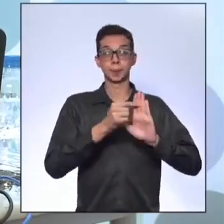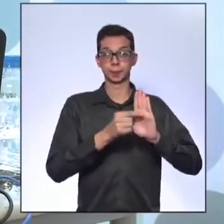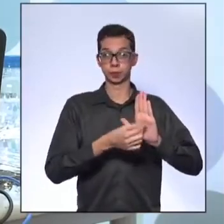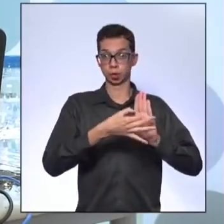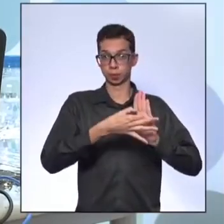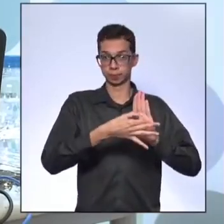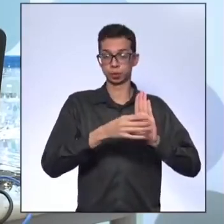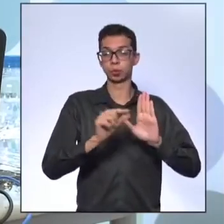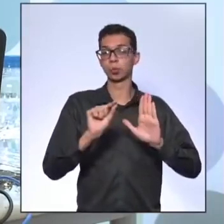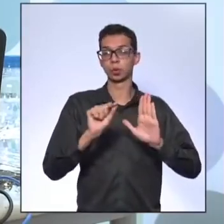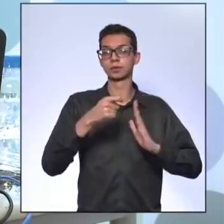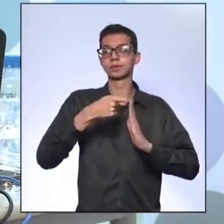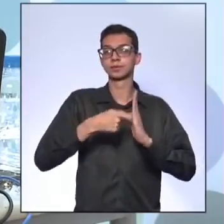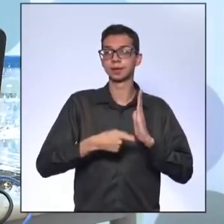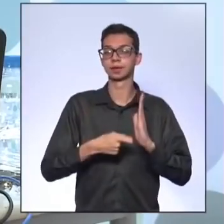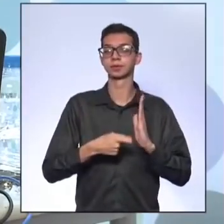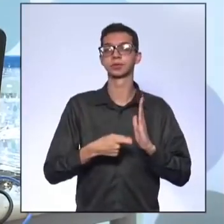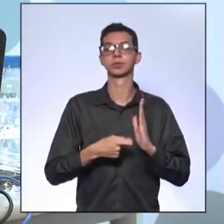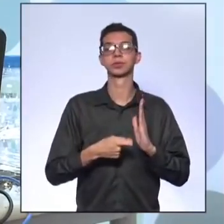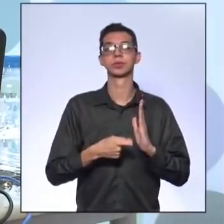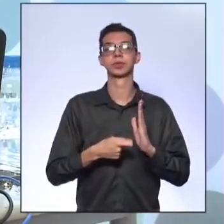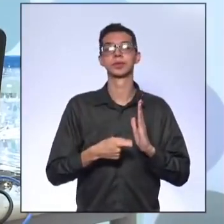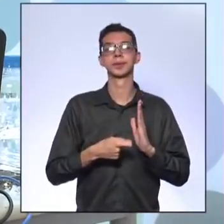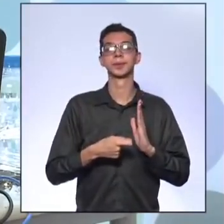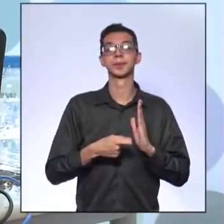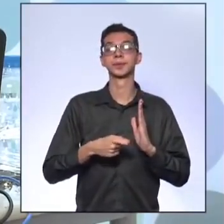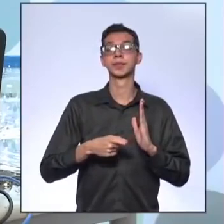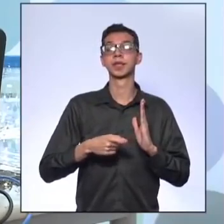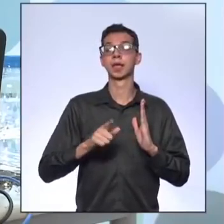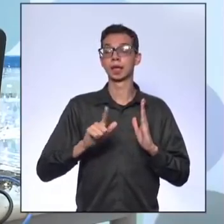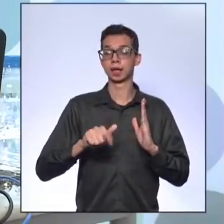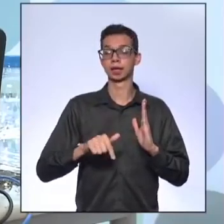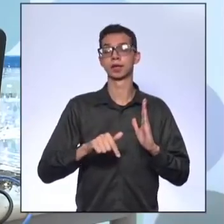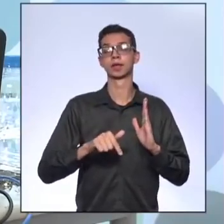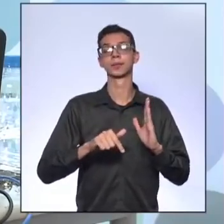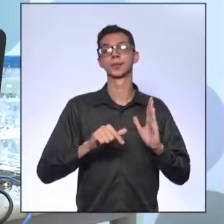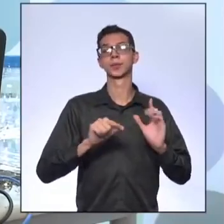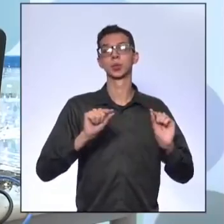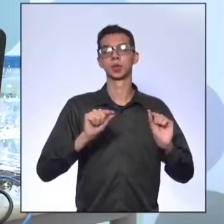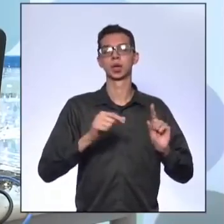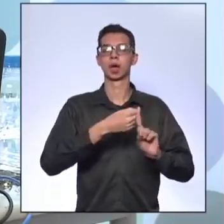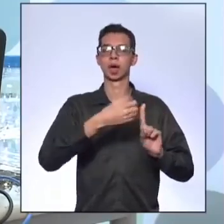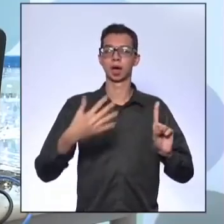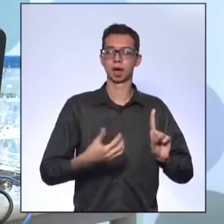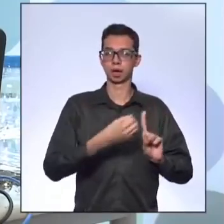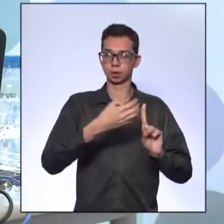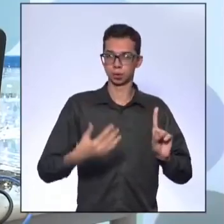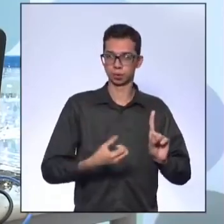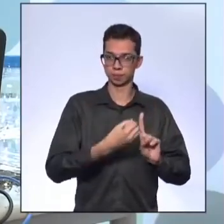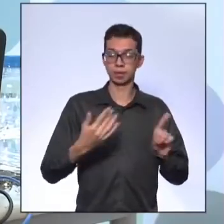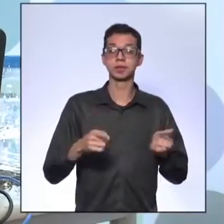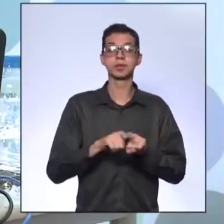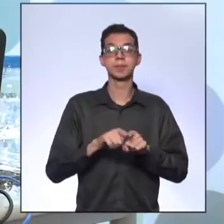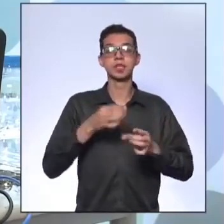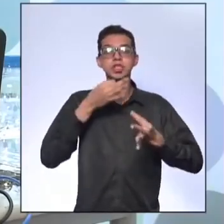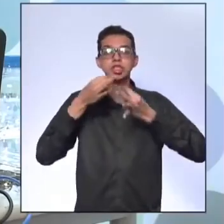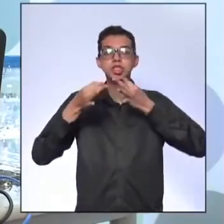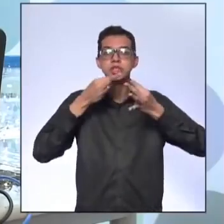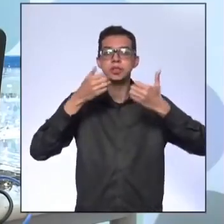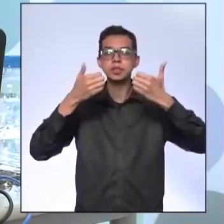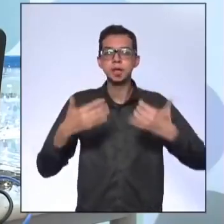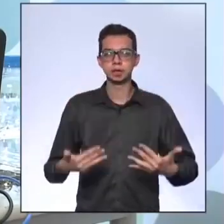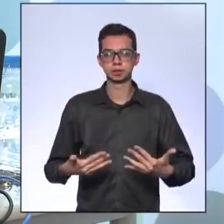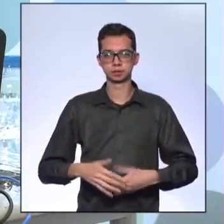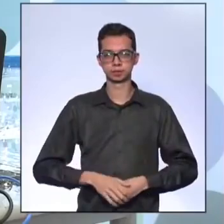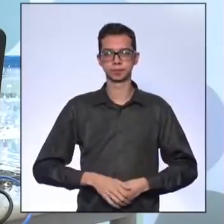texto que ele é da tipologia textual argumentativa dissertativa, tá? Então, ele disserta sobre um assunto. Então, nós vamos